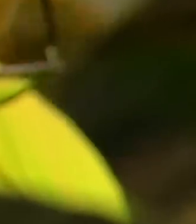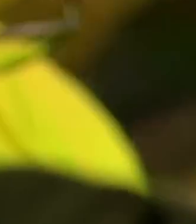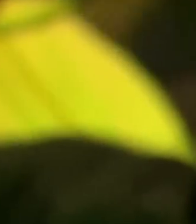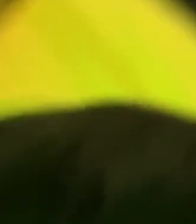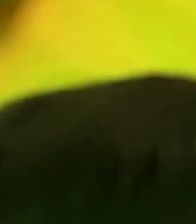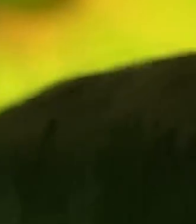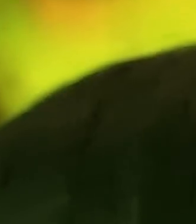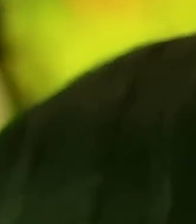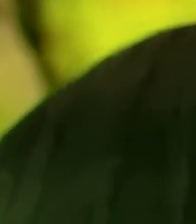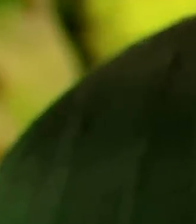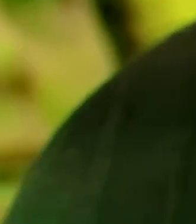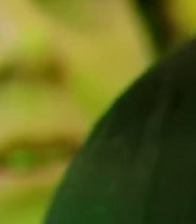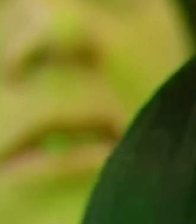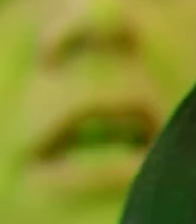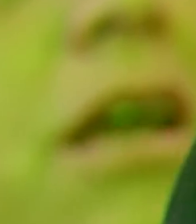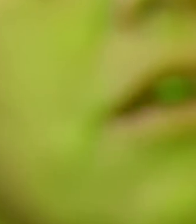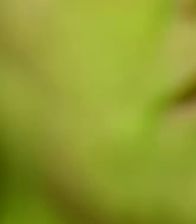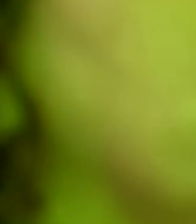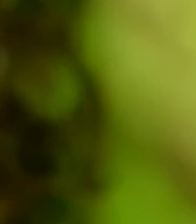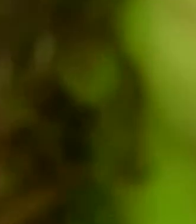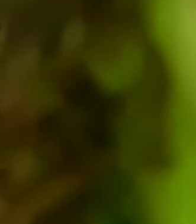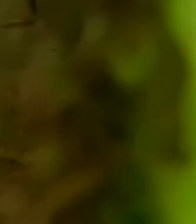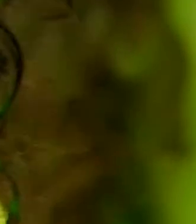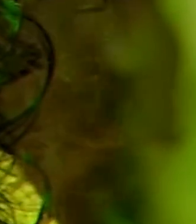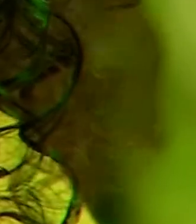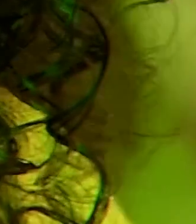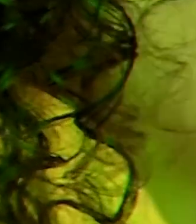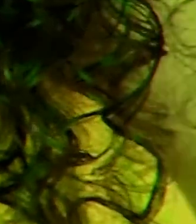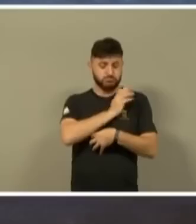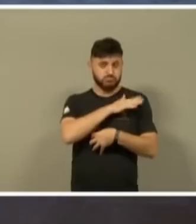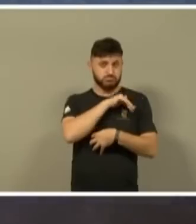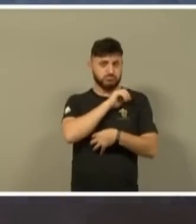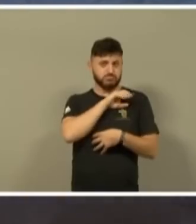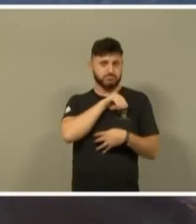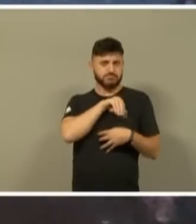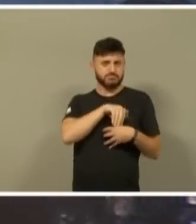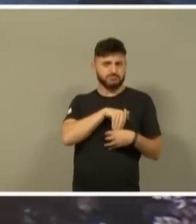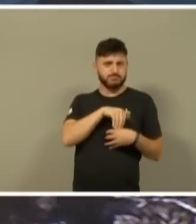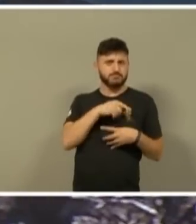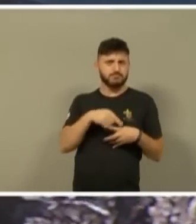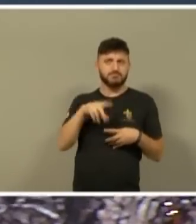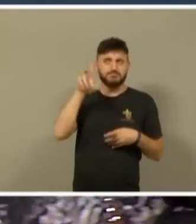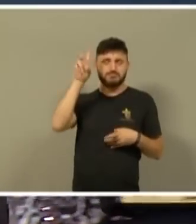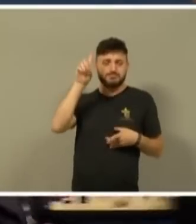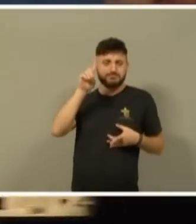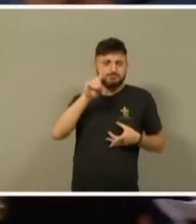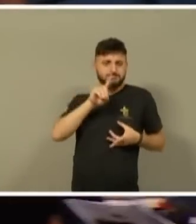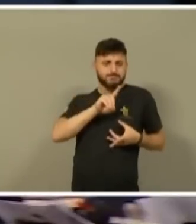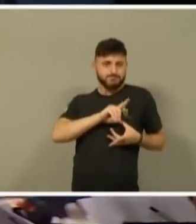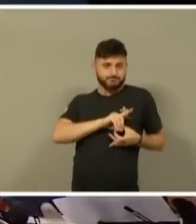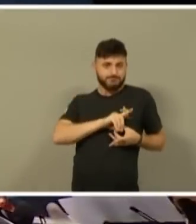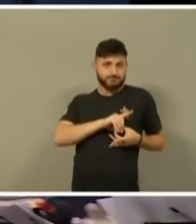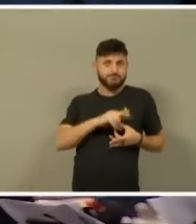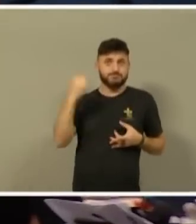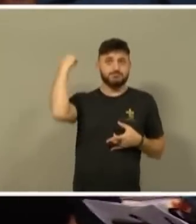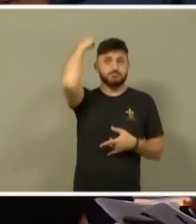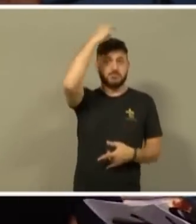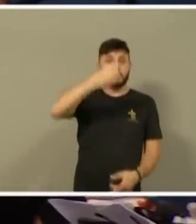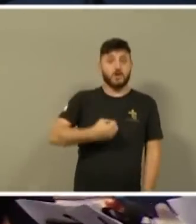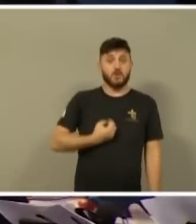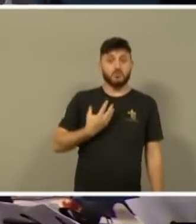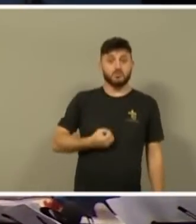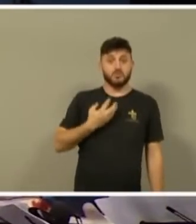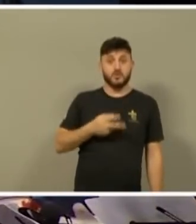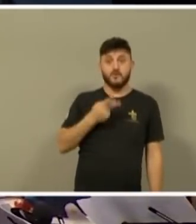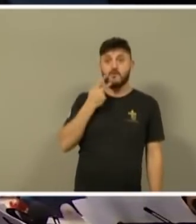amigo. Se aquiete no seu interior, porque lá está Deus. Santo Agostinho vai dizer: te procurei